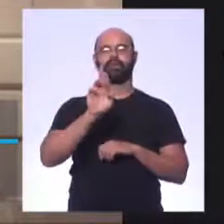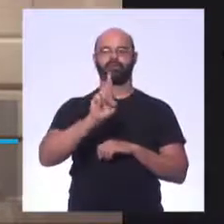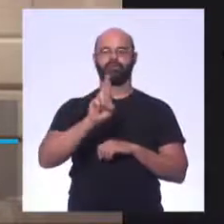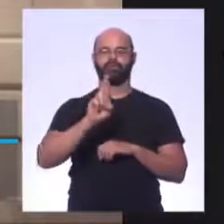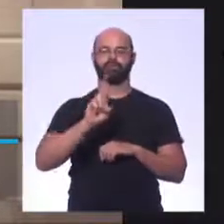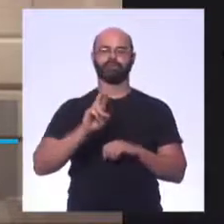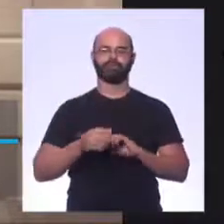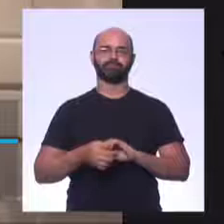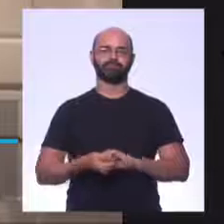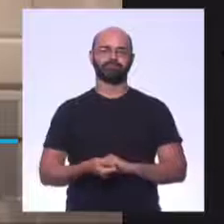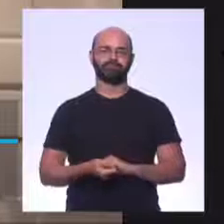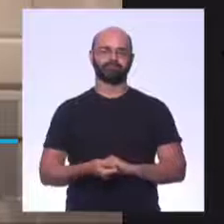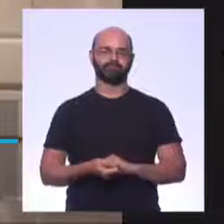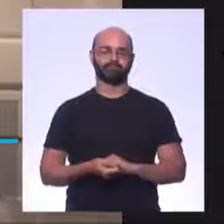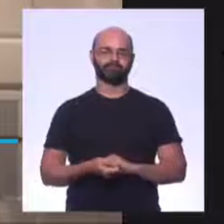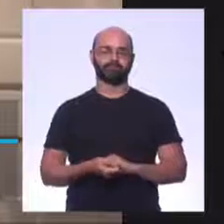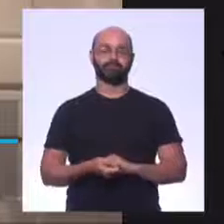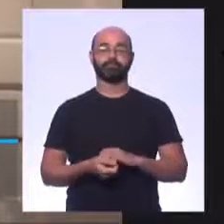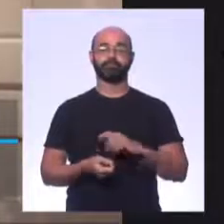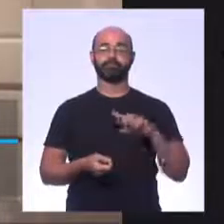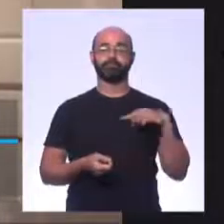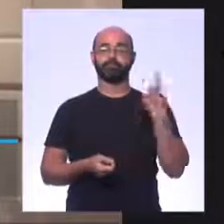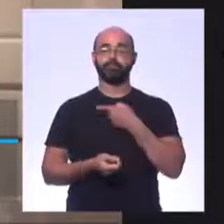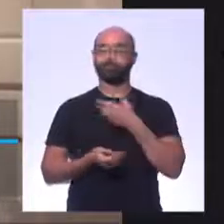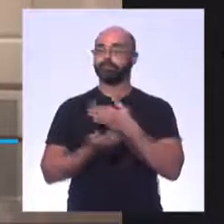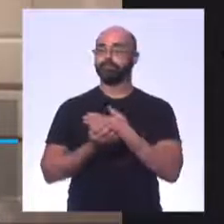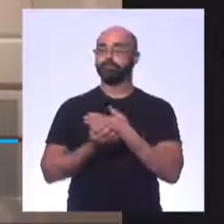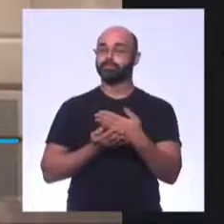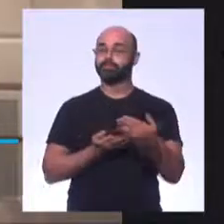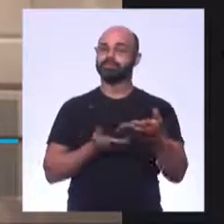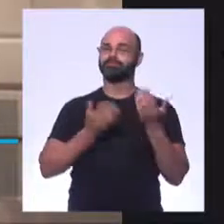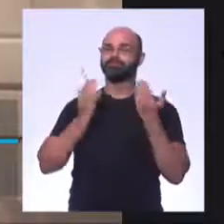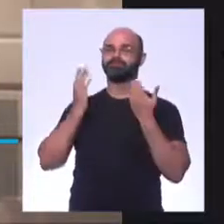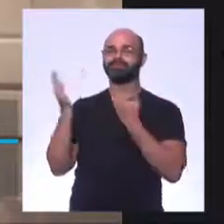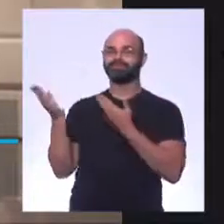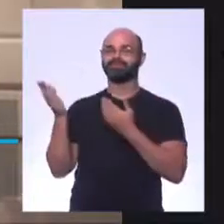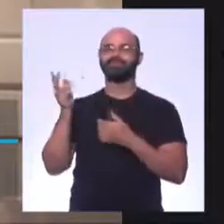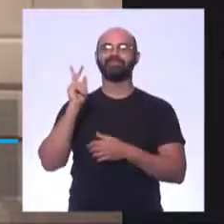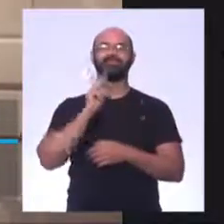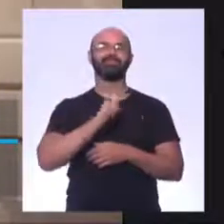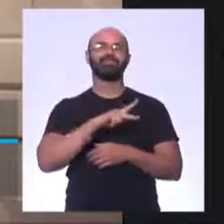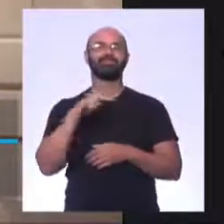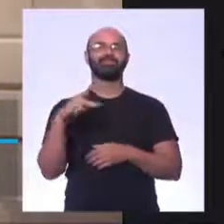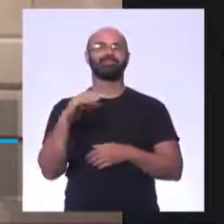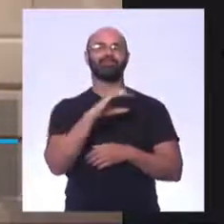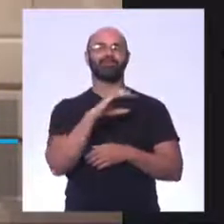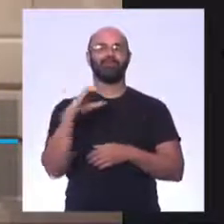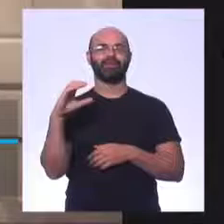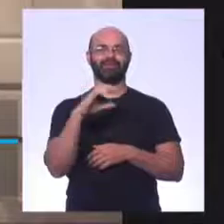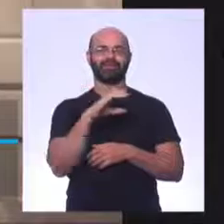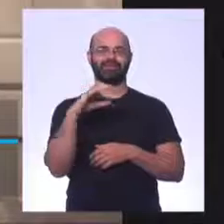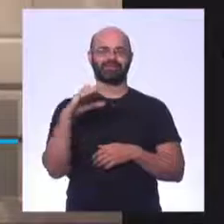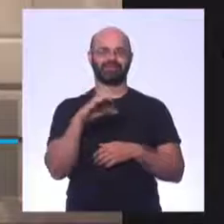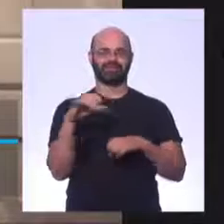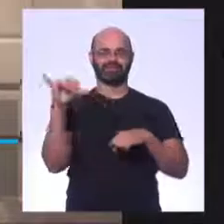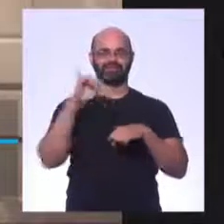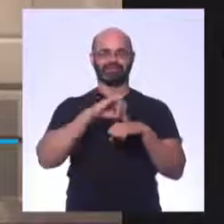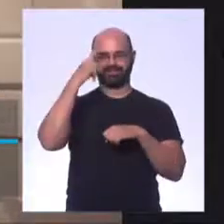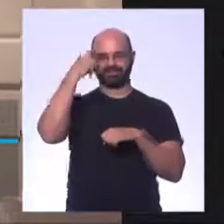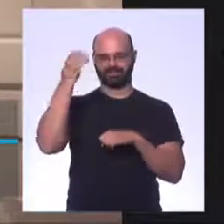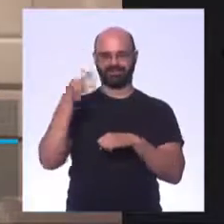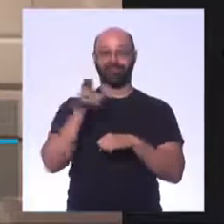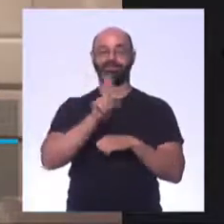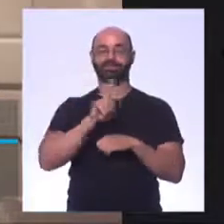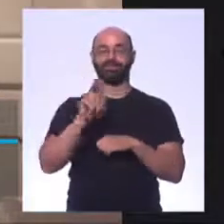centrodenovação.educação.sp.gov.br. E para iniciarmos, então, passo a palavra ao professor coordenador do Centro de Inovação,